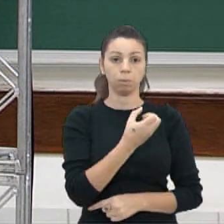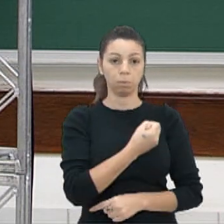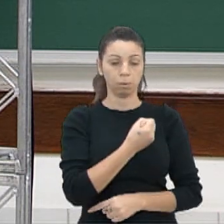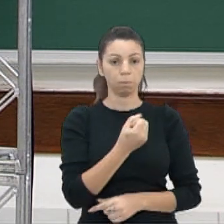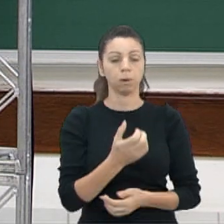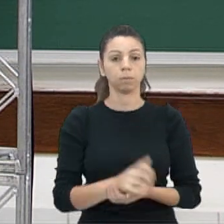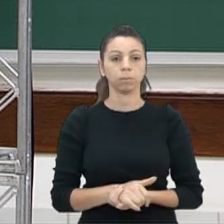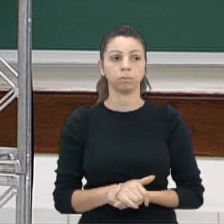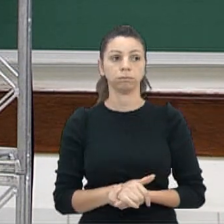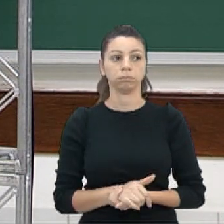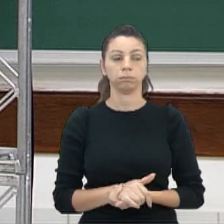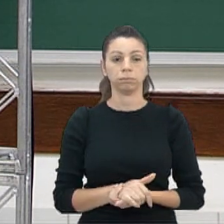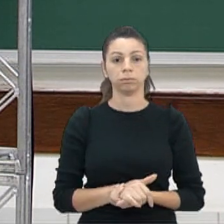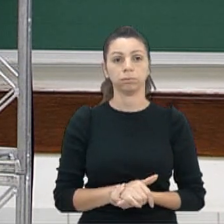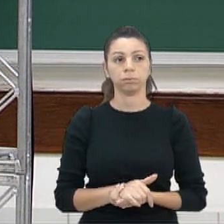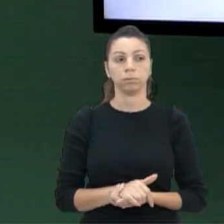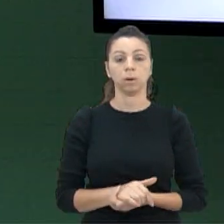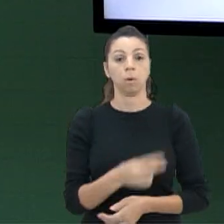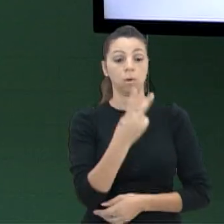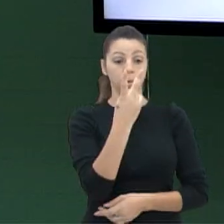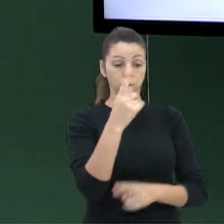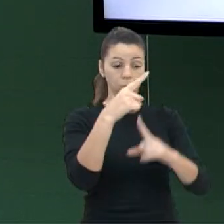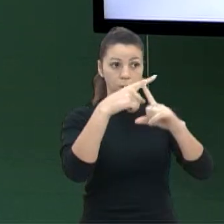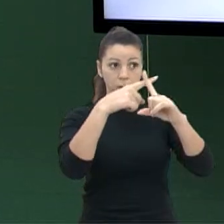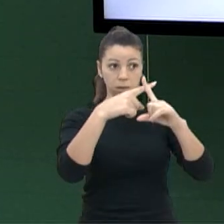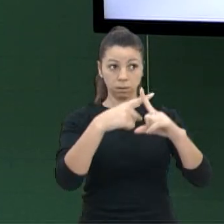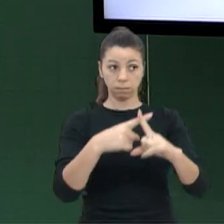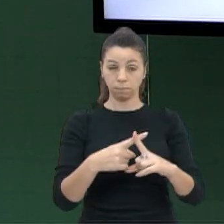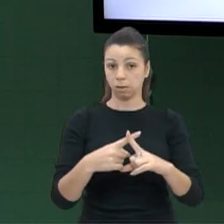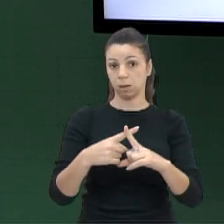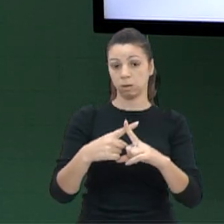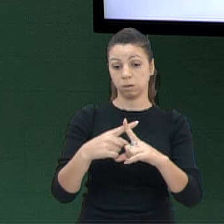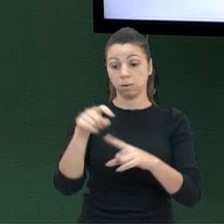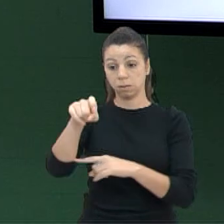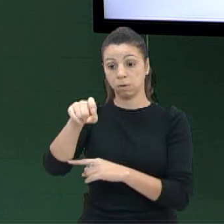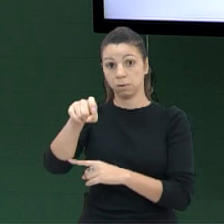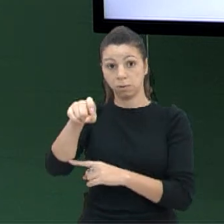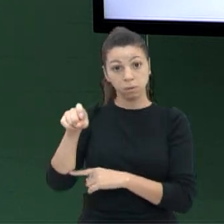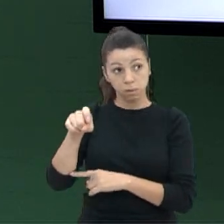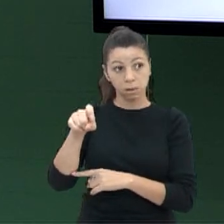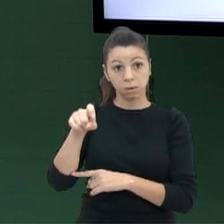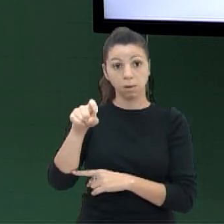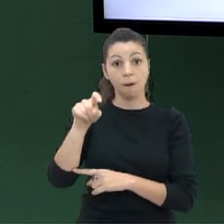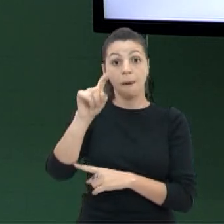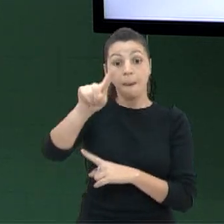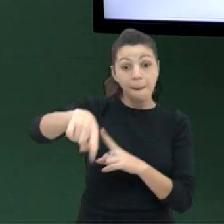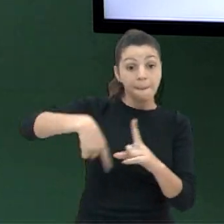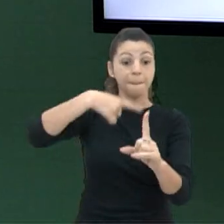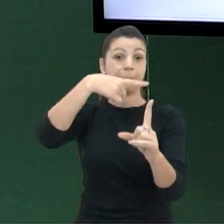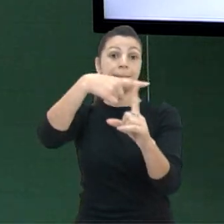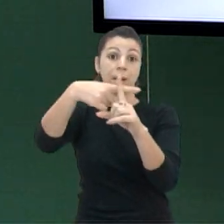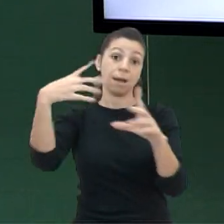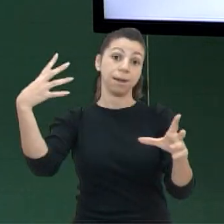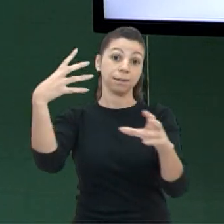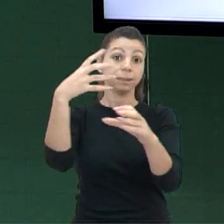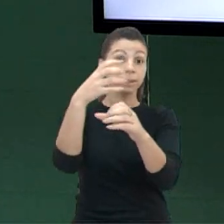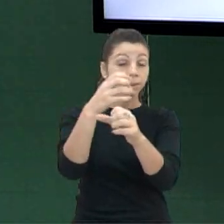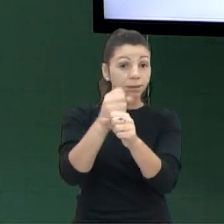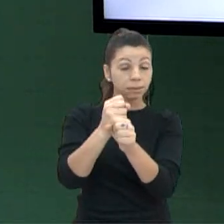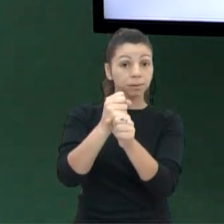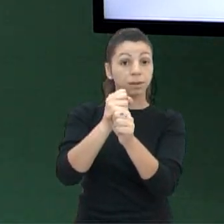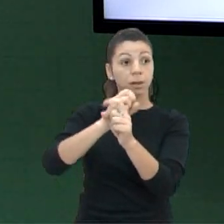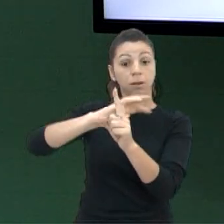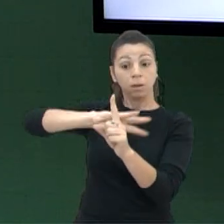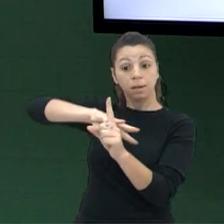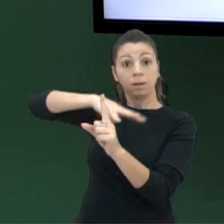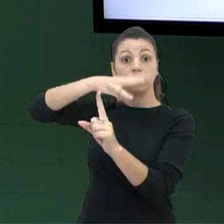é. Então, 2 vezes o número real adicionado, ou seja, somando ao triplo